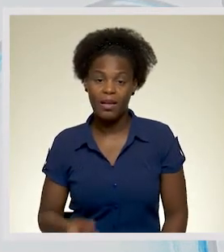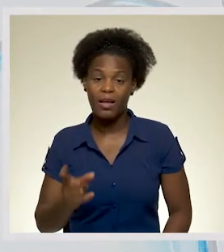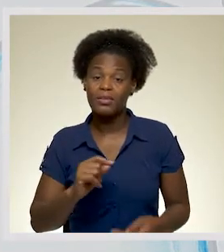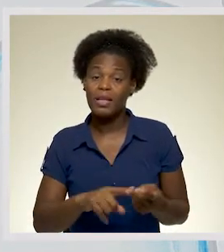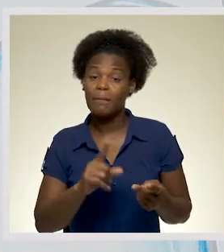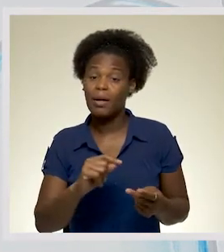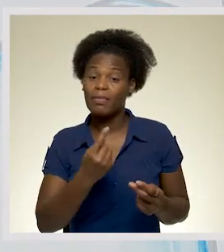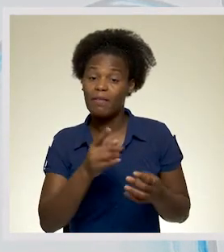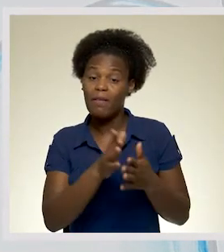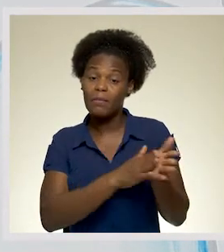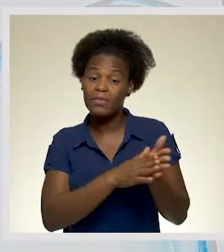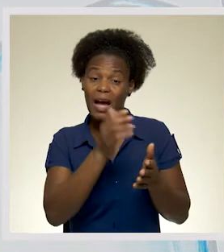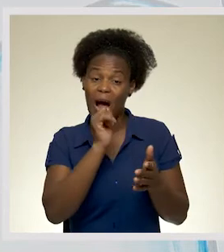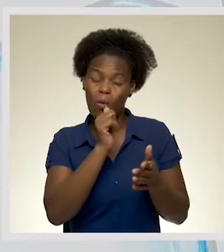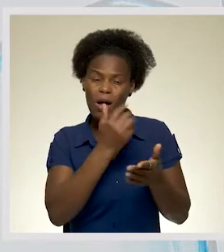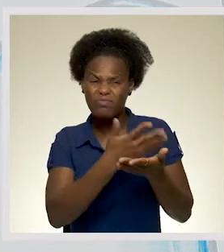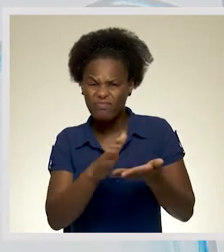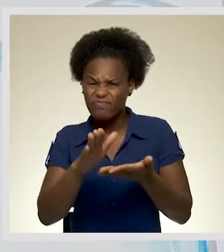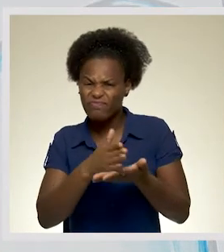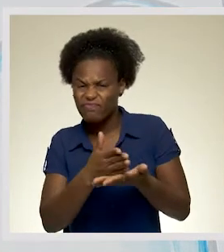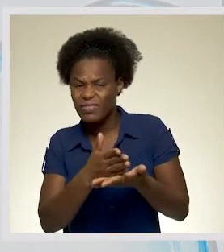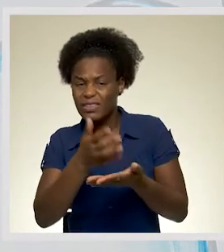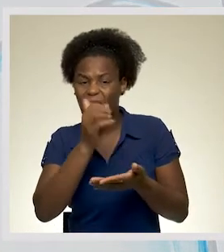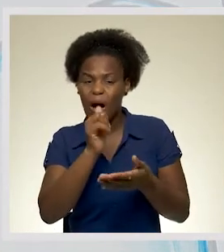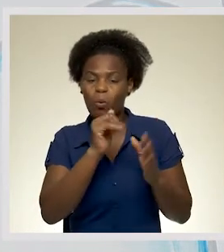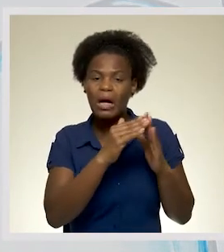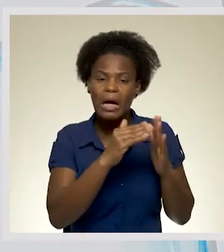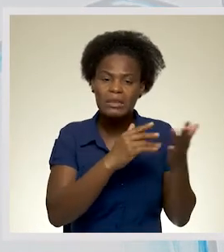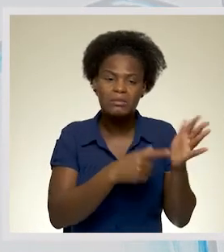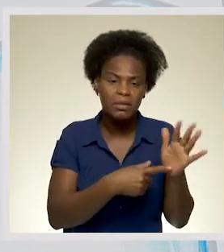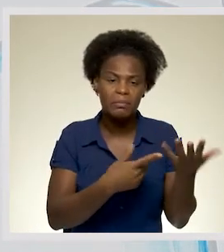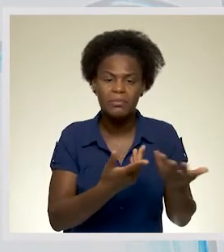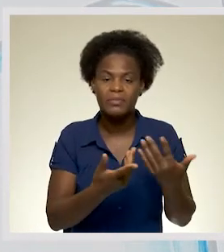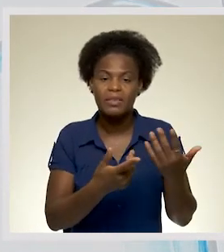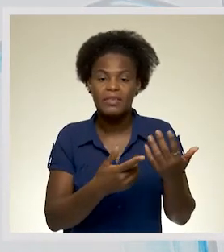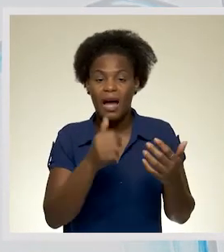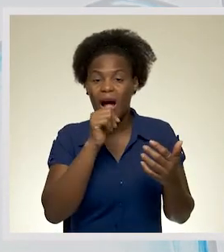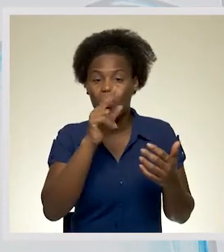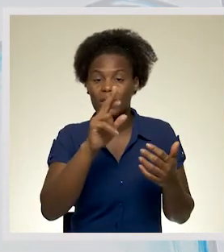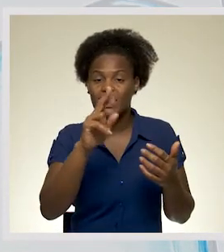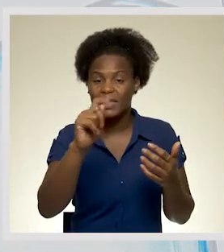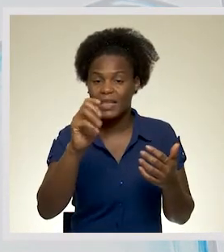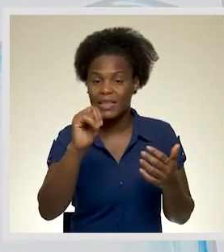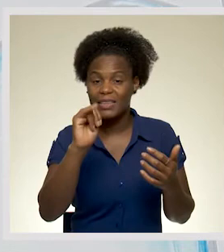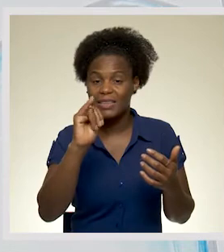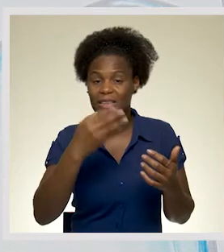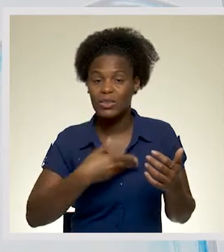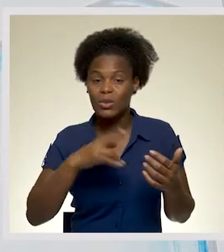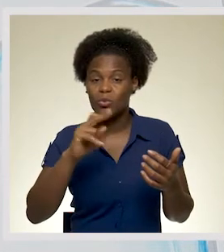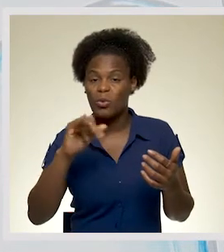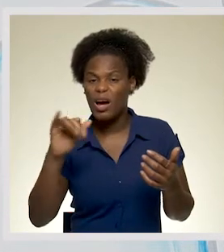Aproveita-se também as águas residuais. De onde vêm as águas residuais? As águas residuais vêm de